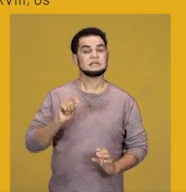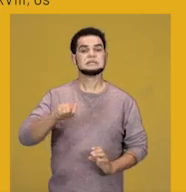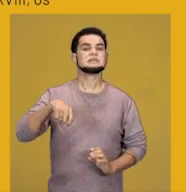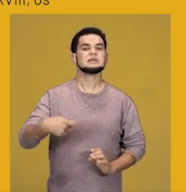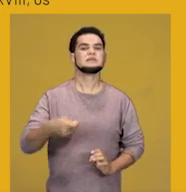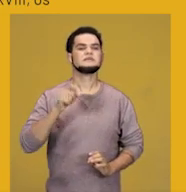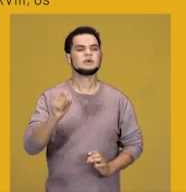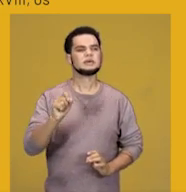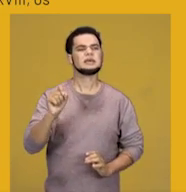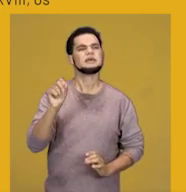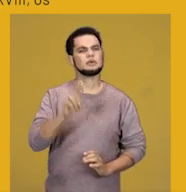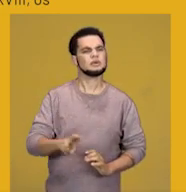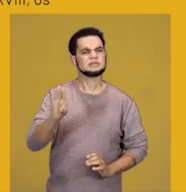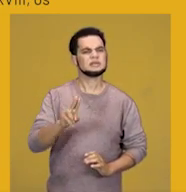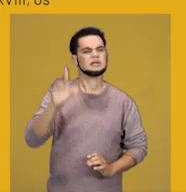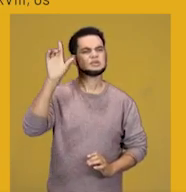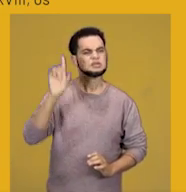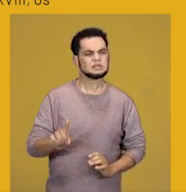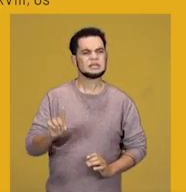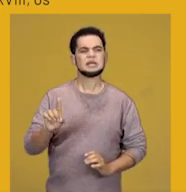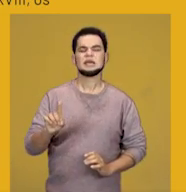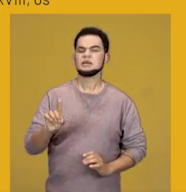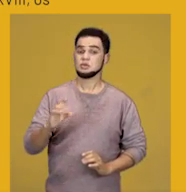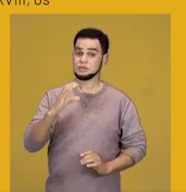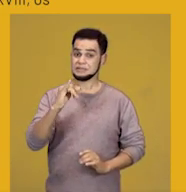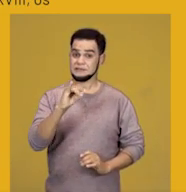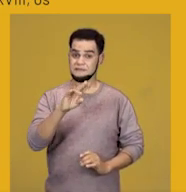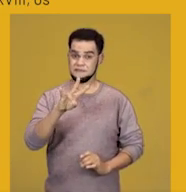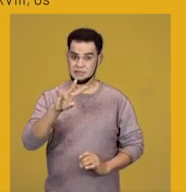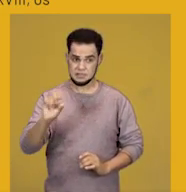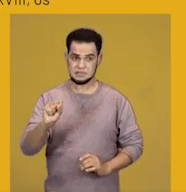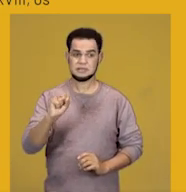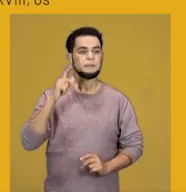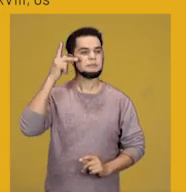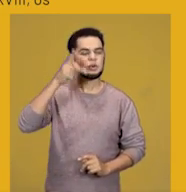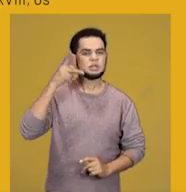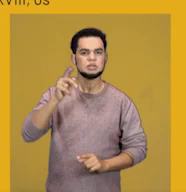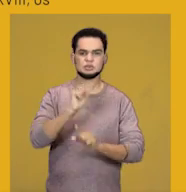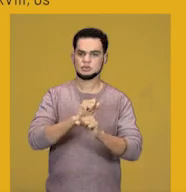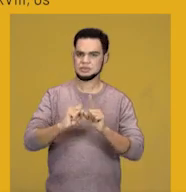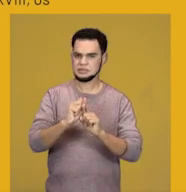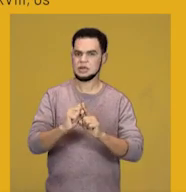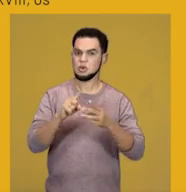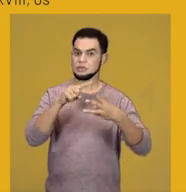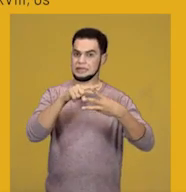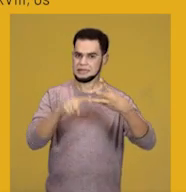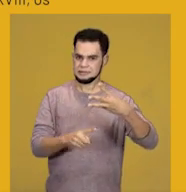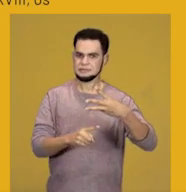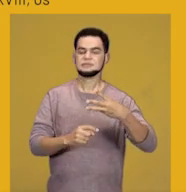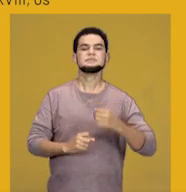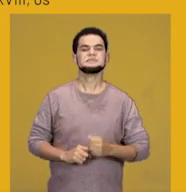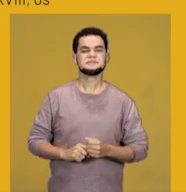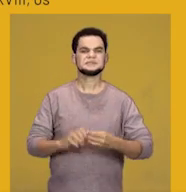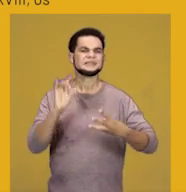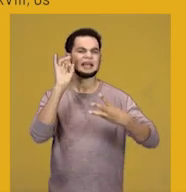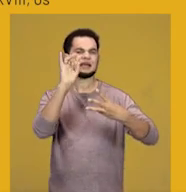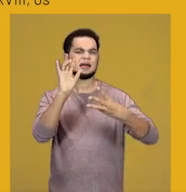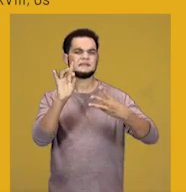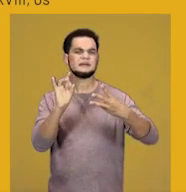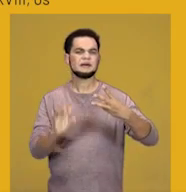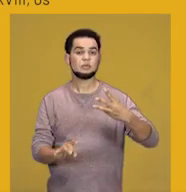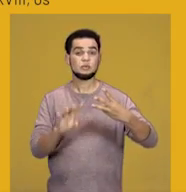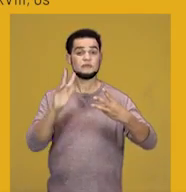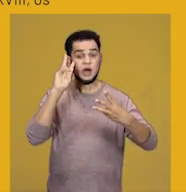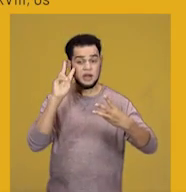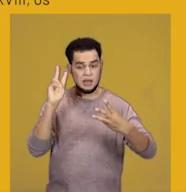civis, políticos e sociais, tá legal? Esses 3 grupos de direitos. E cada um dos direitos foi reconhecido em um